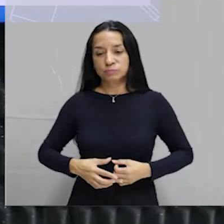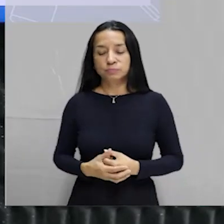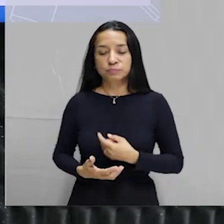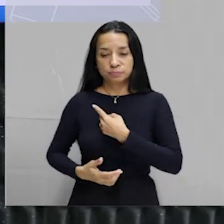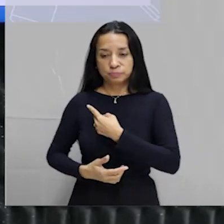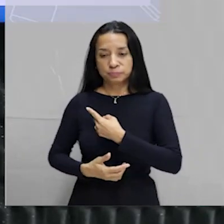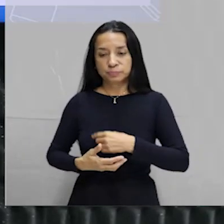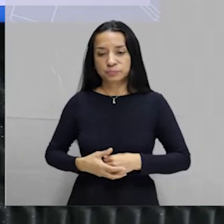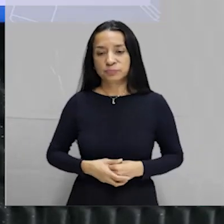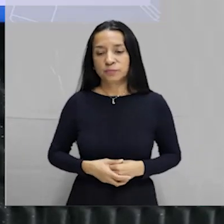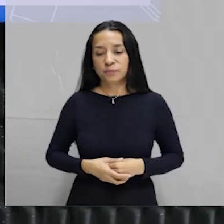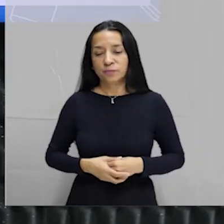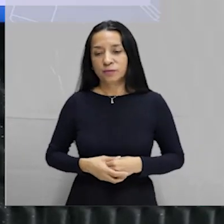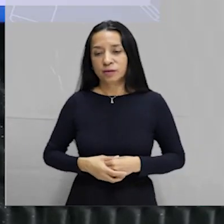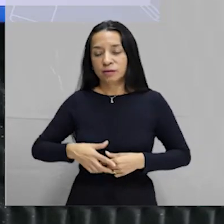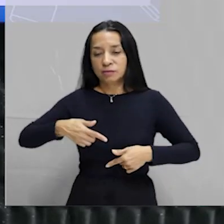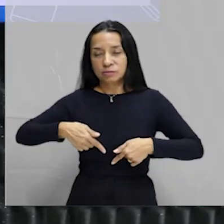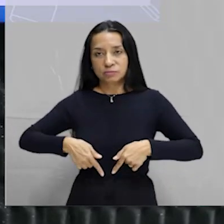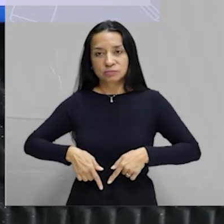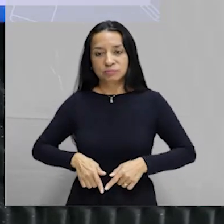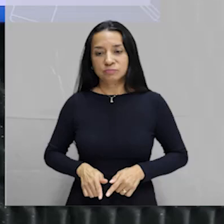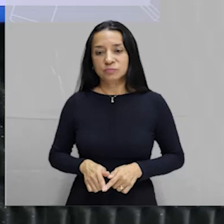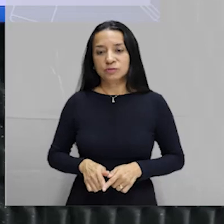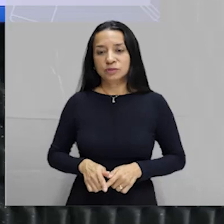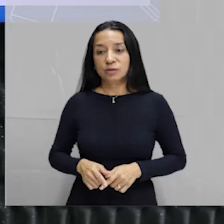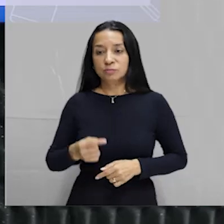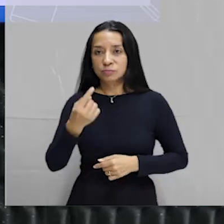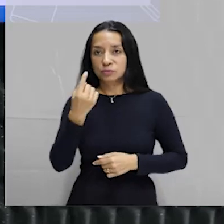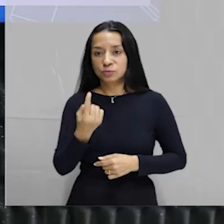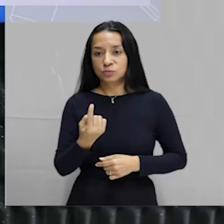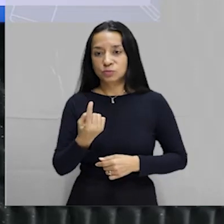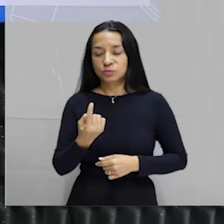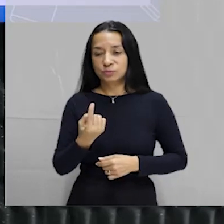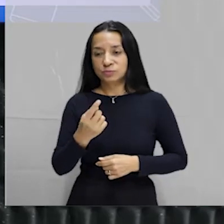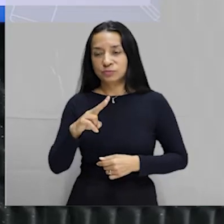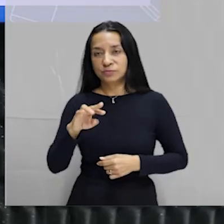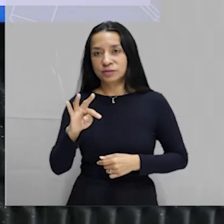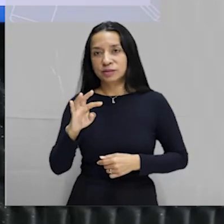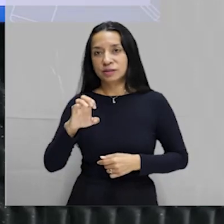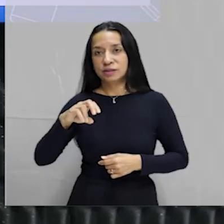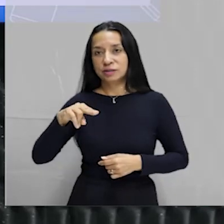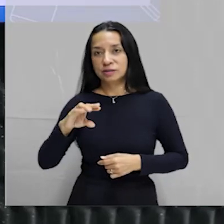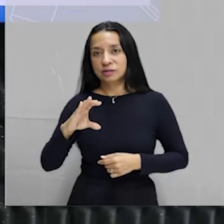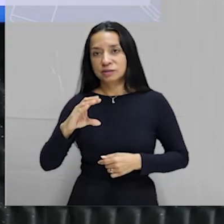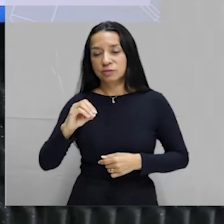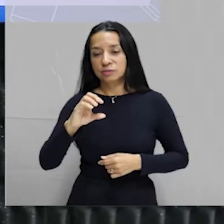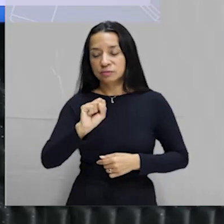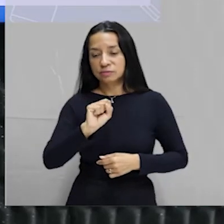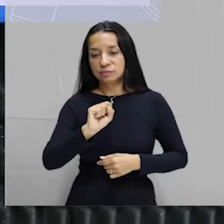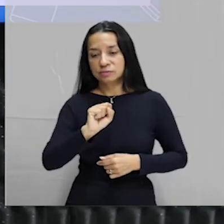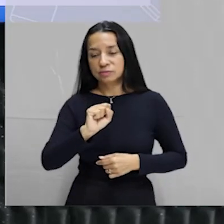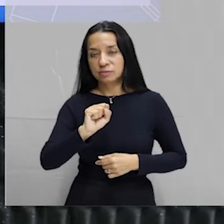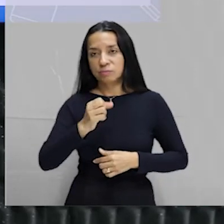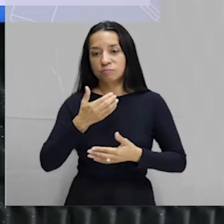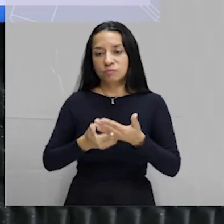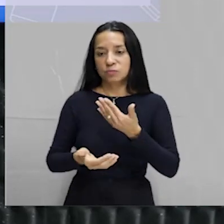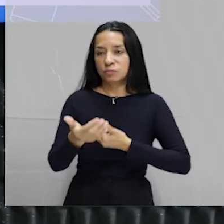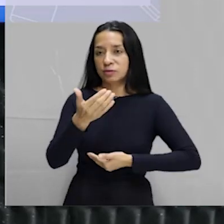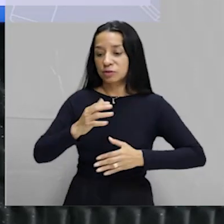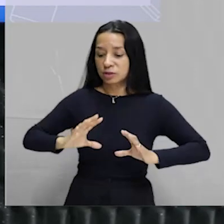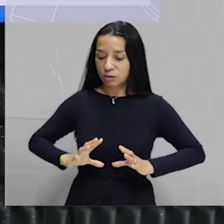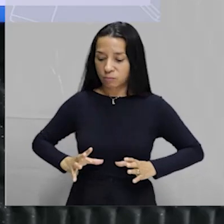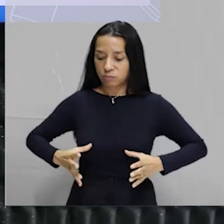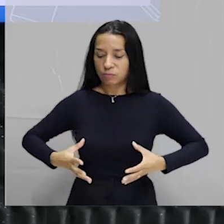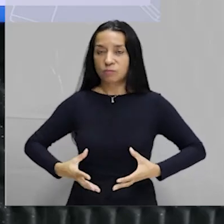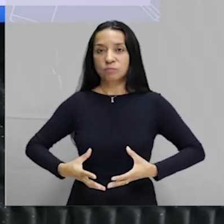caso, os gêmeos univitelínicos, eles vão compartilhar um mesmo âmnion.